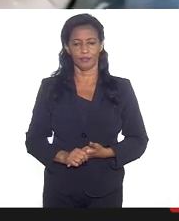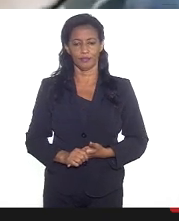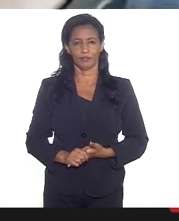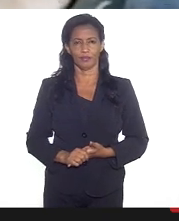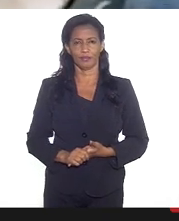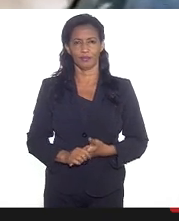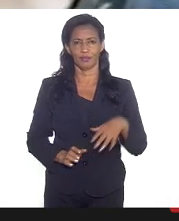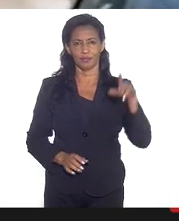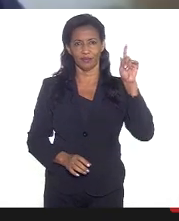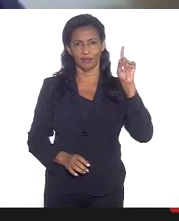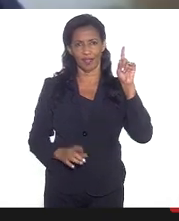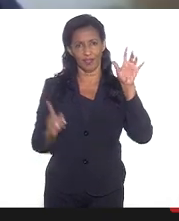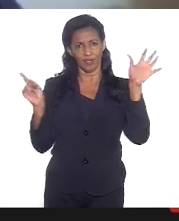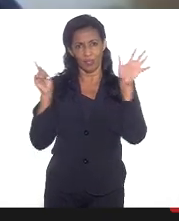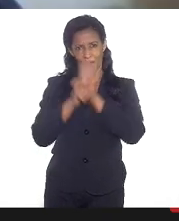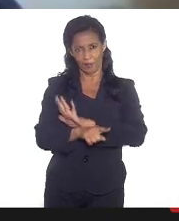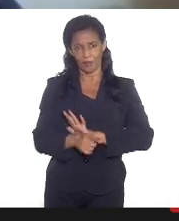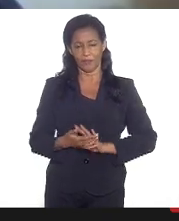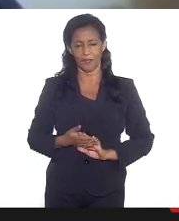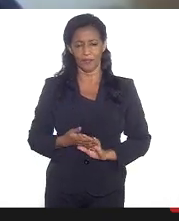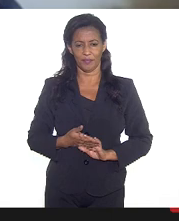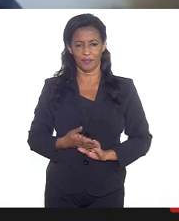me permite. Pois não,